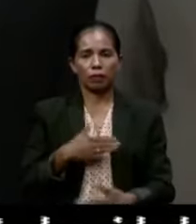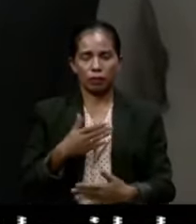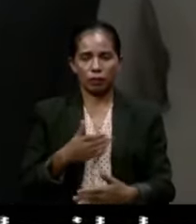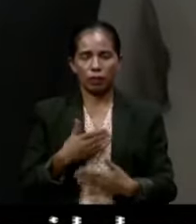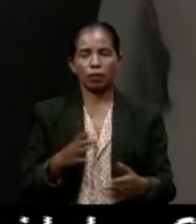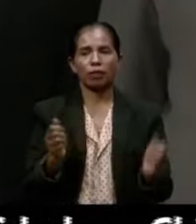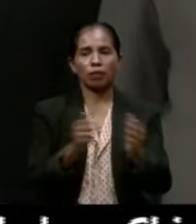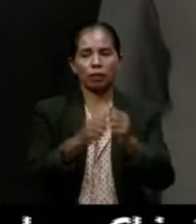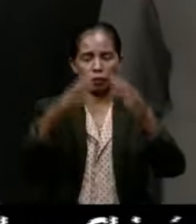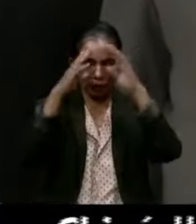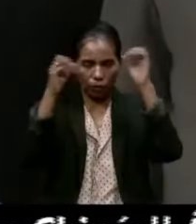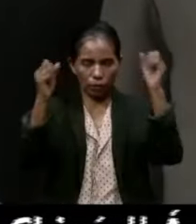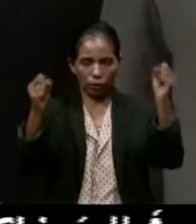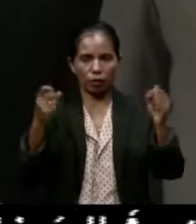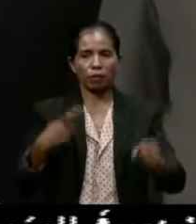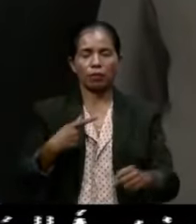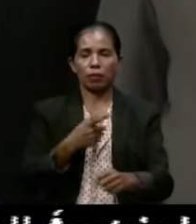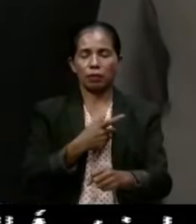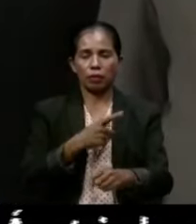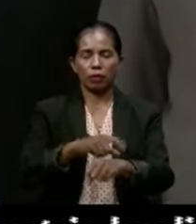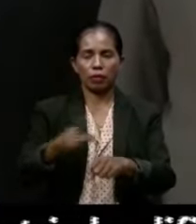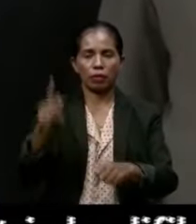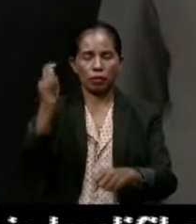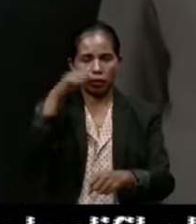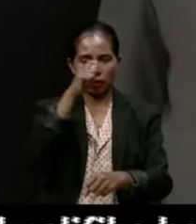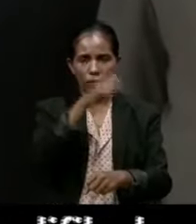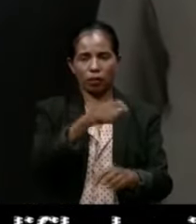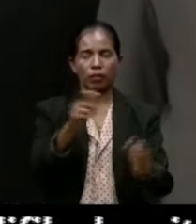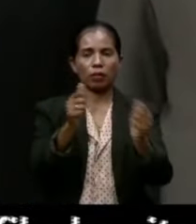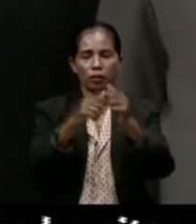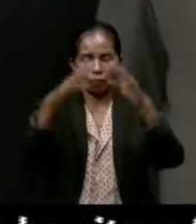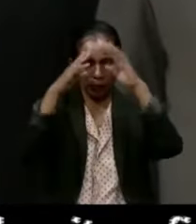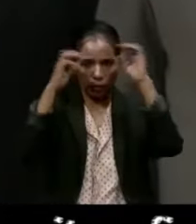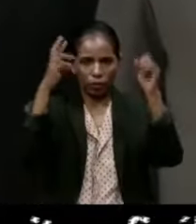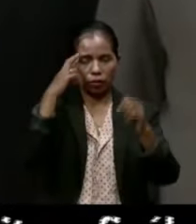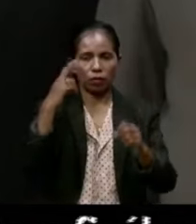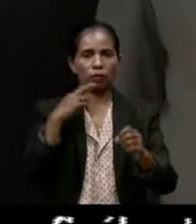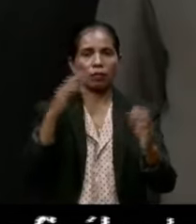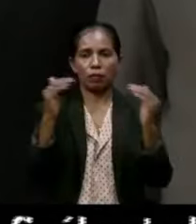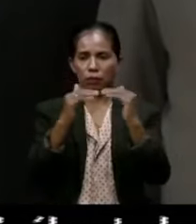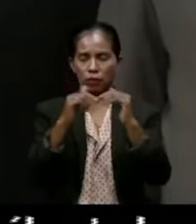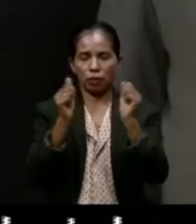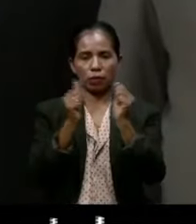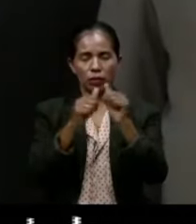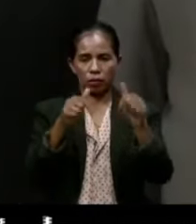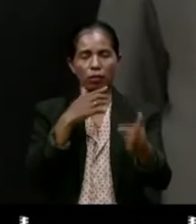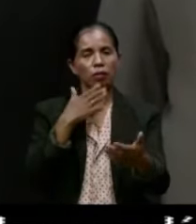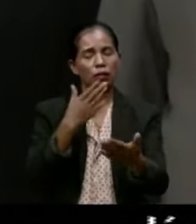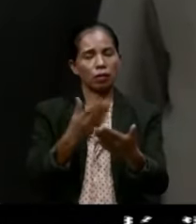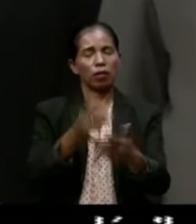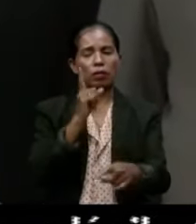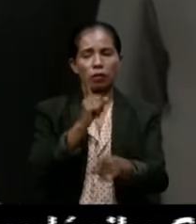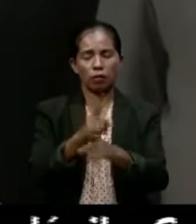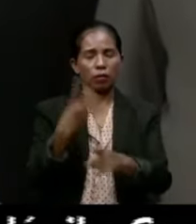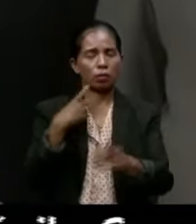excelência presidente da República entre Parlamento Amizade Tailândia no presidente José Ramos Horta, encontro Irene Diak Tebes, também a me